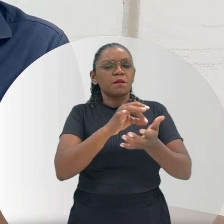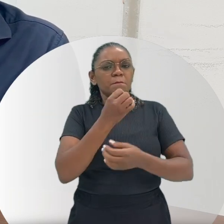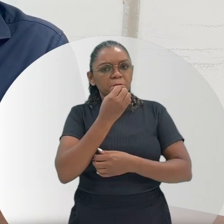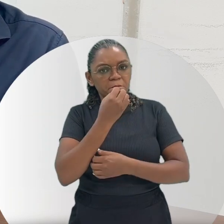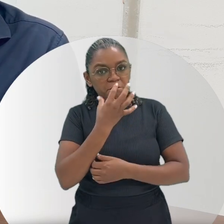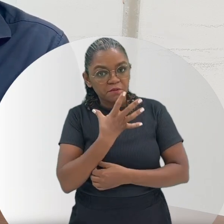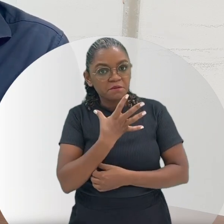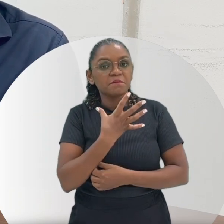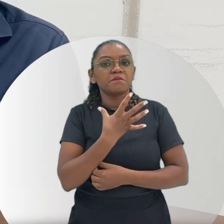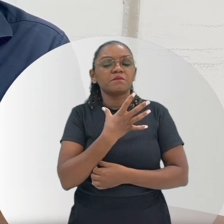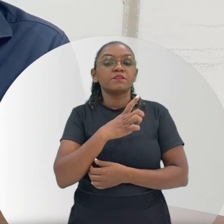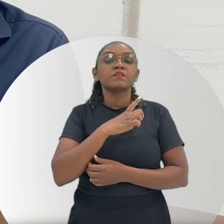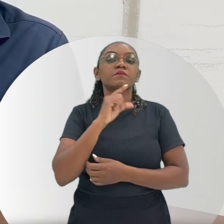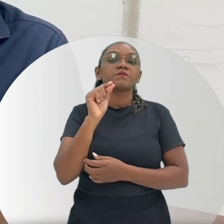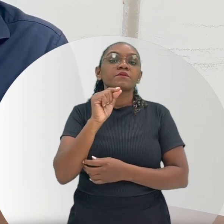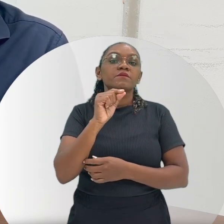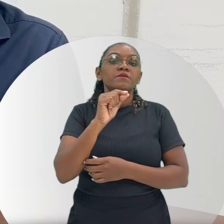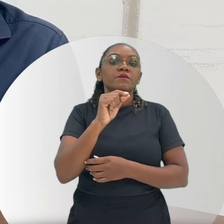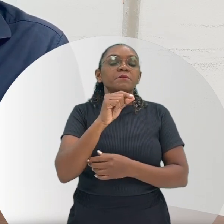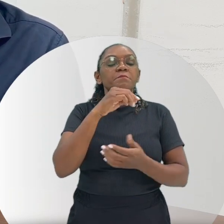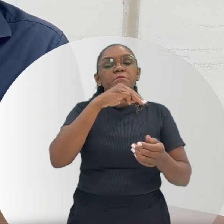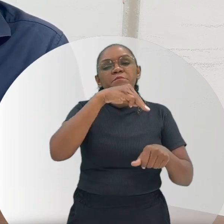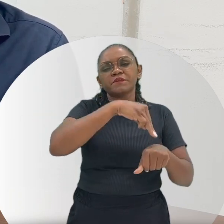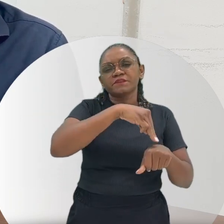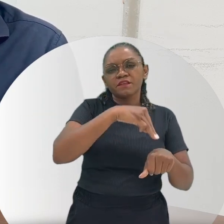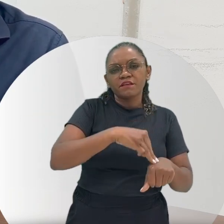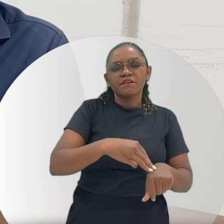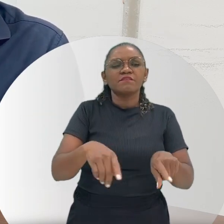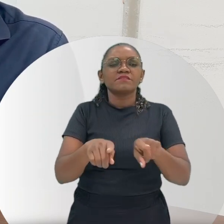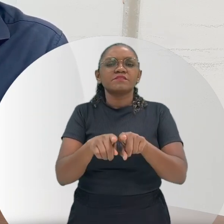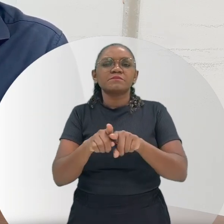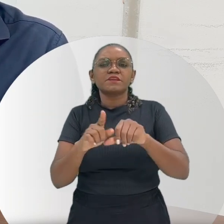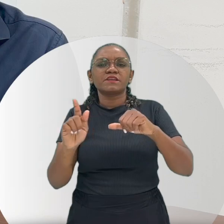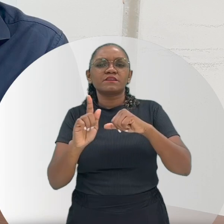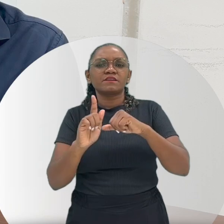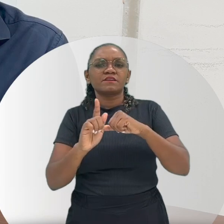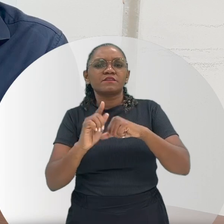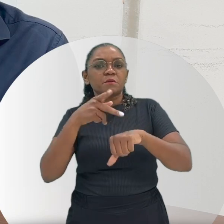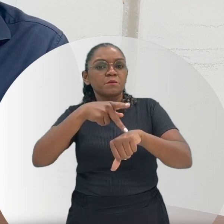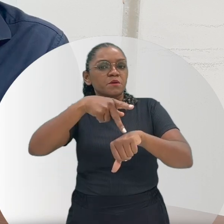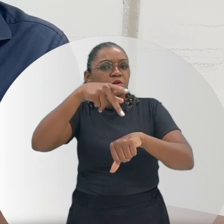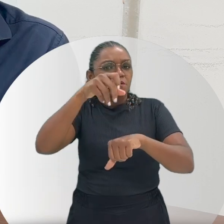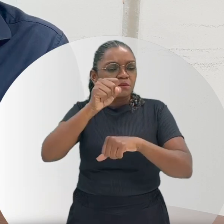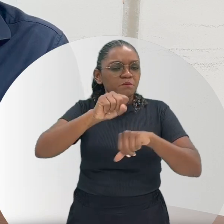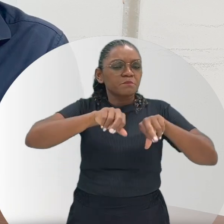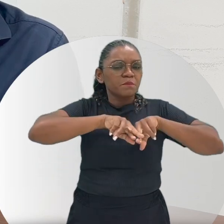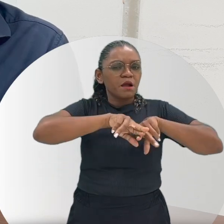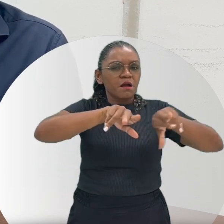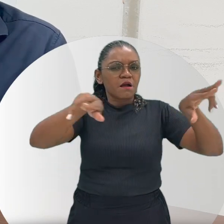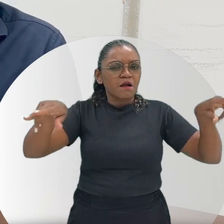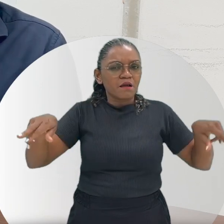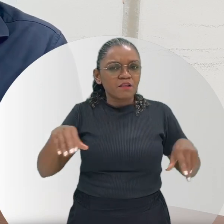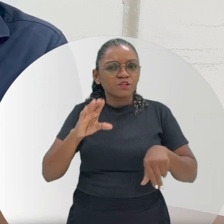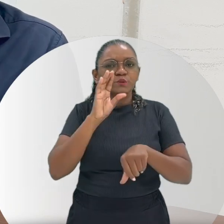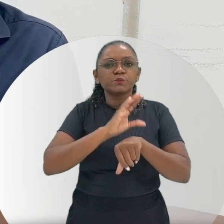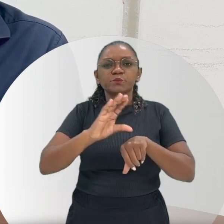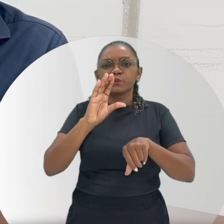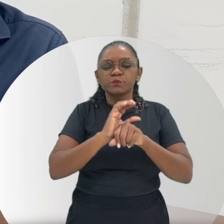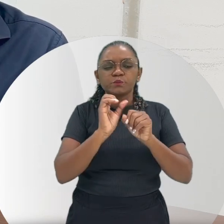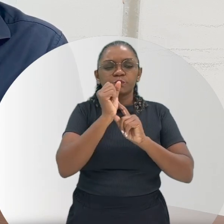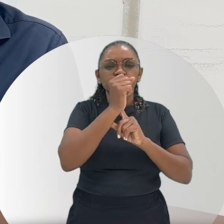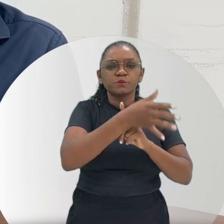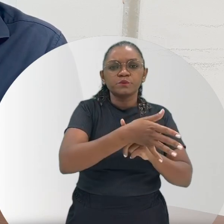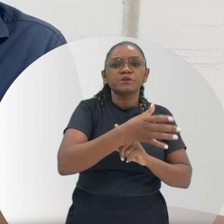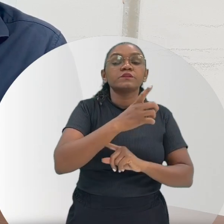os 2 programas de mestrado, as diversas pós-graduações, inúmeros cursos de extensão, além